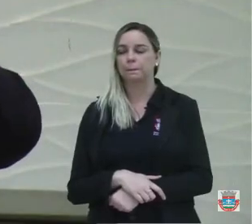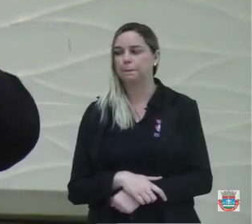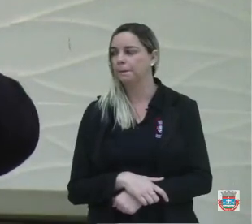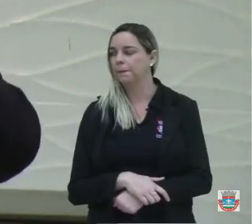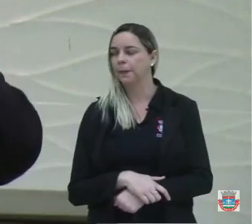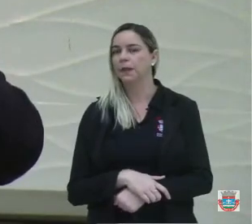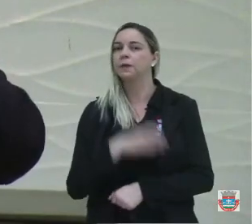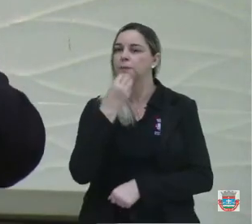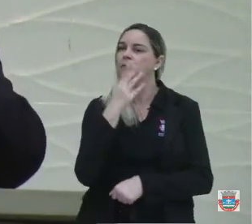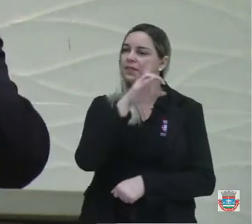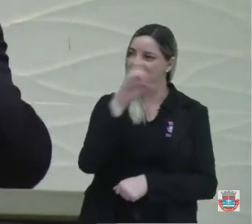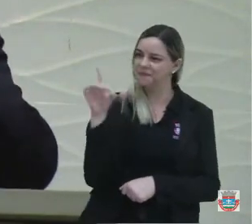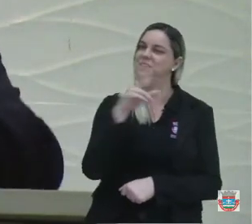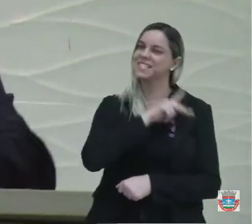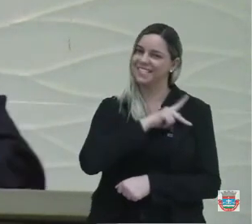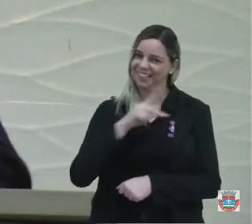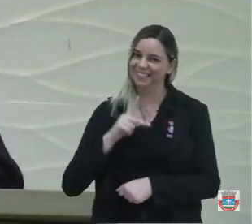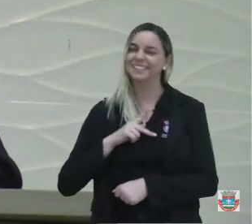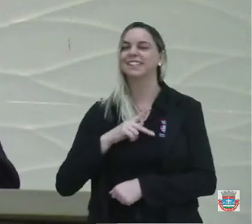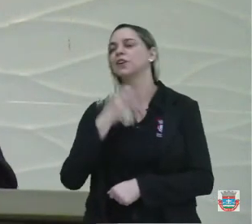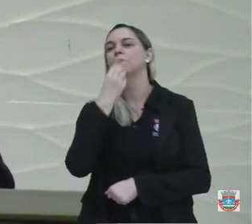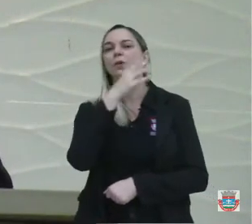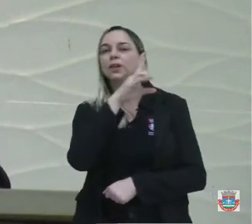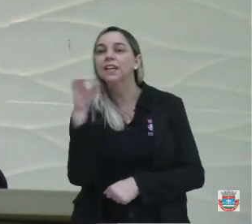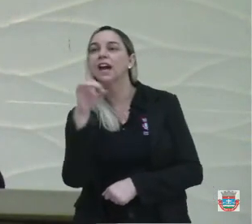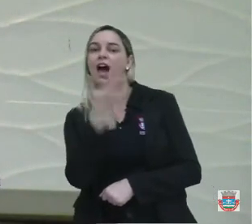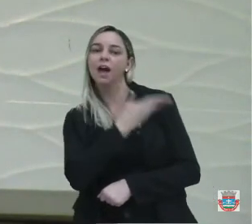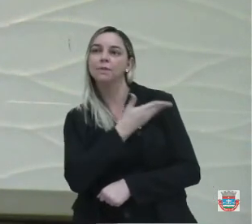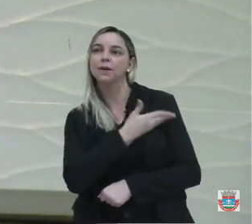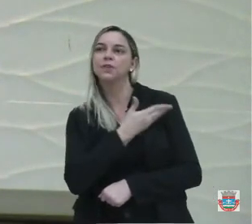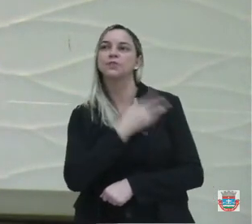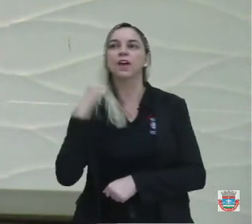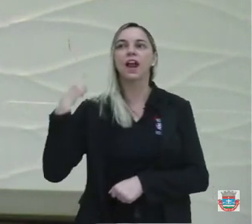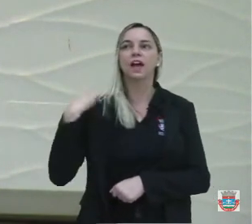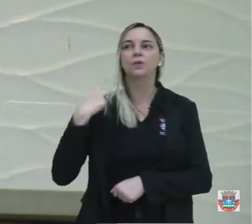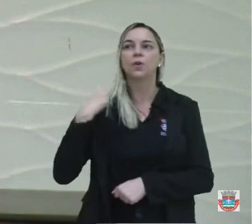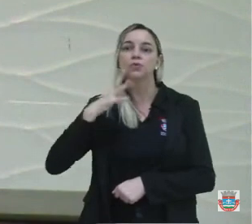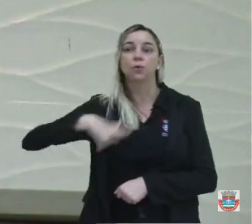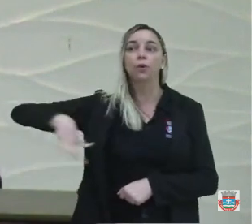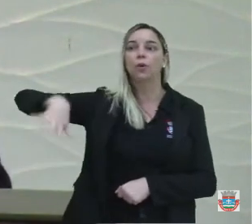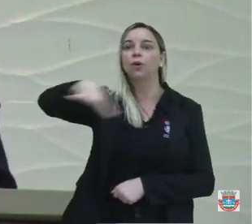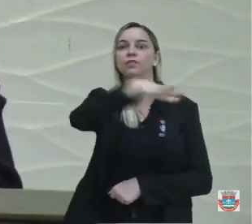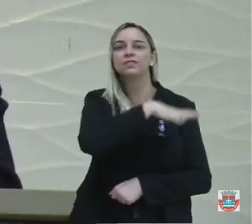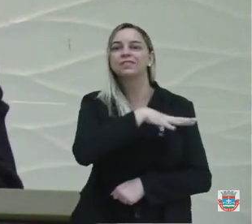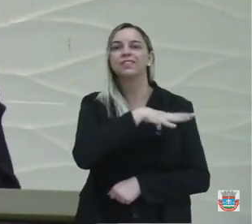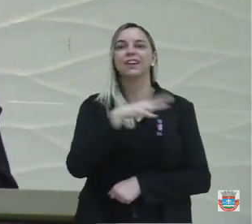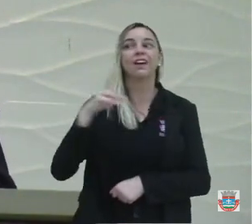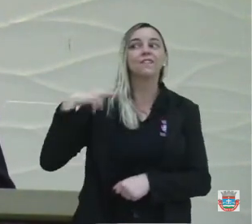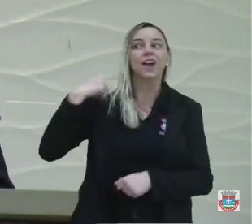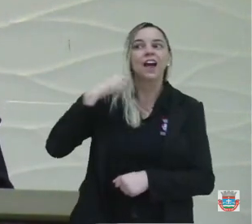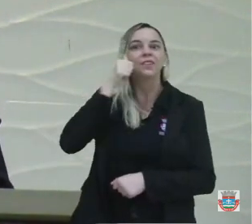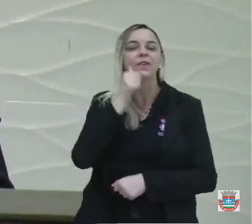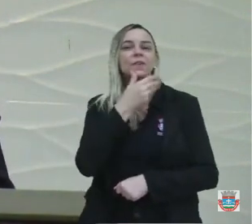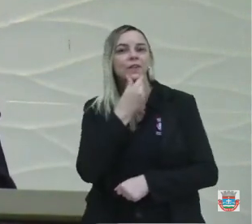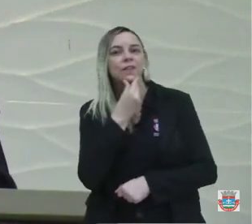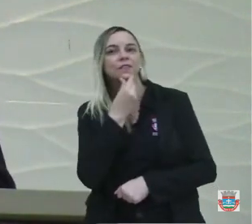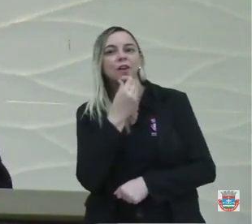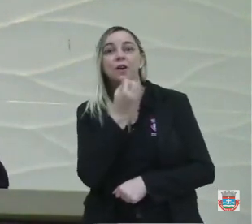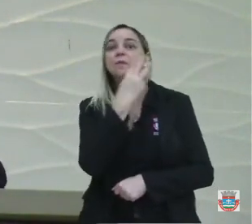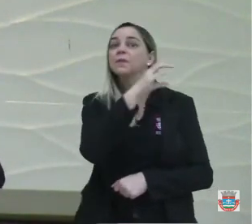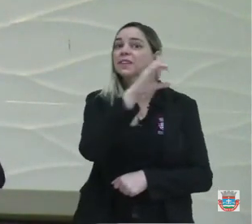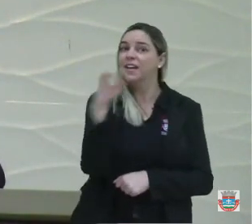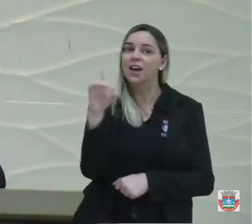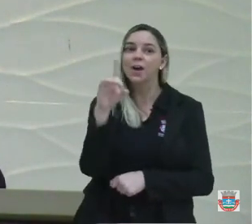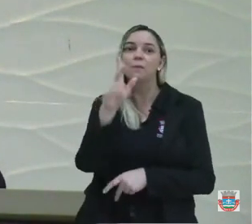Bom dia, presidente. Bom dia, colegas vereadores, colegas vereadoras. Bom dia, o pessoal que assiste pela